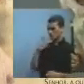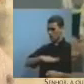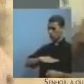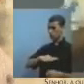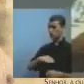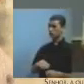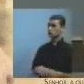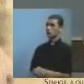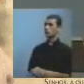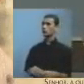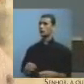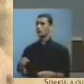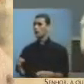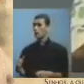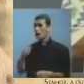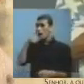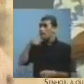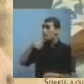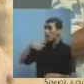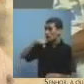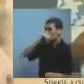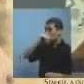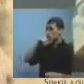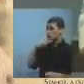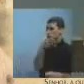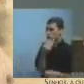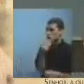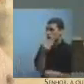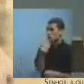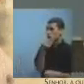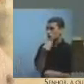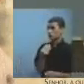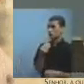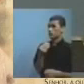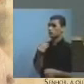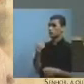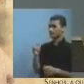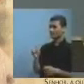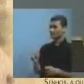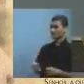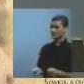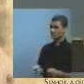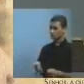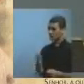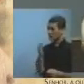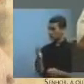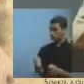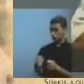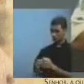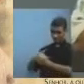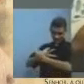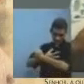com cocaína, e ele não presta. E quando esse menino cometeu uma barbaridade, o pai,